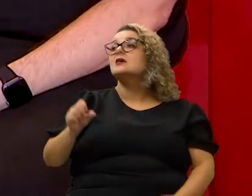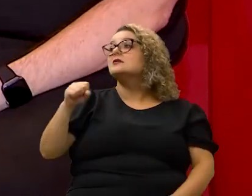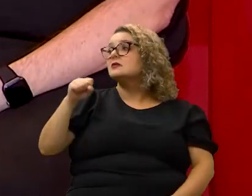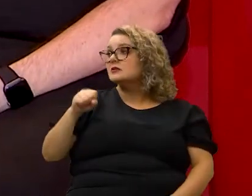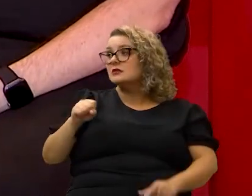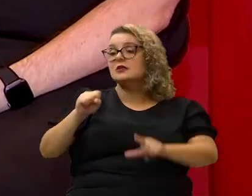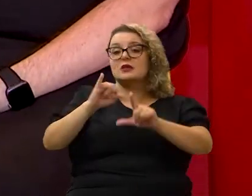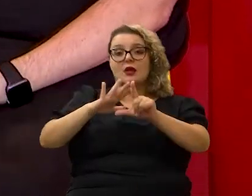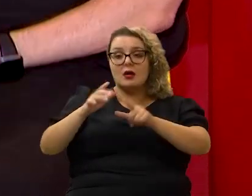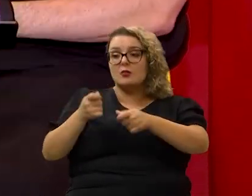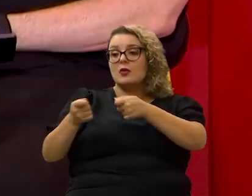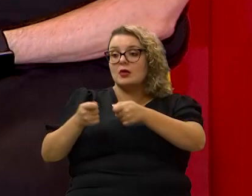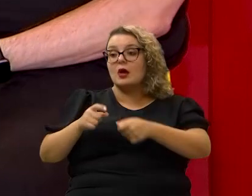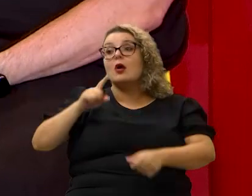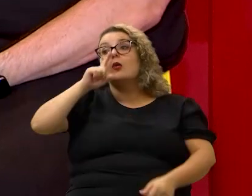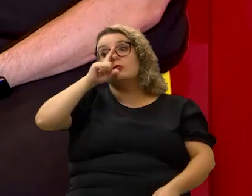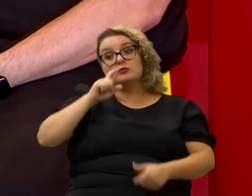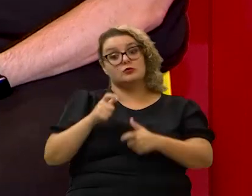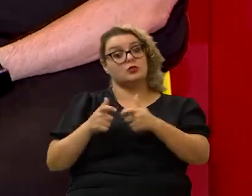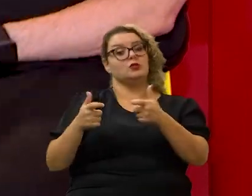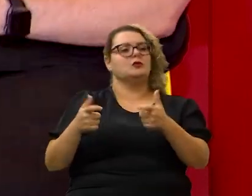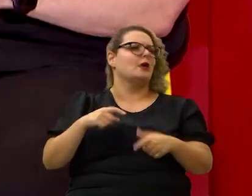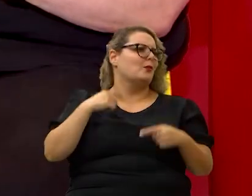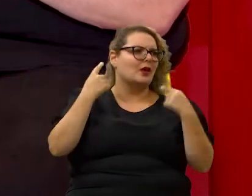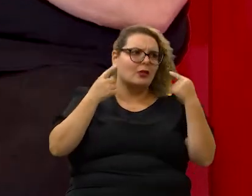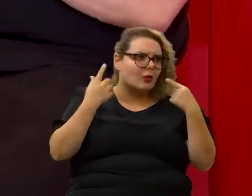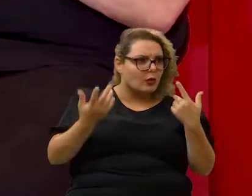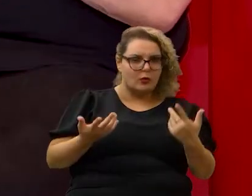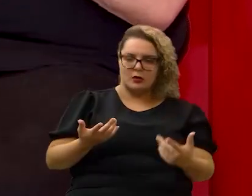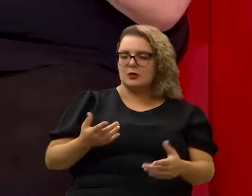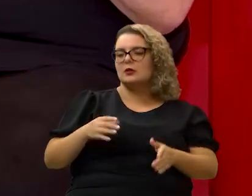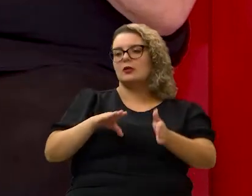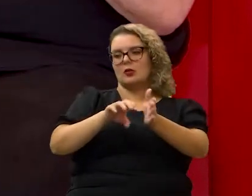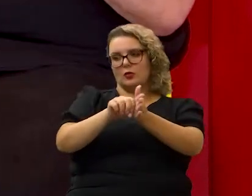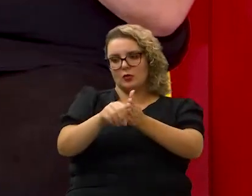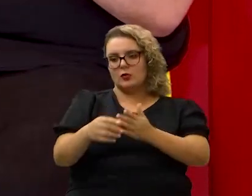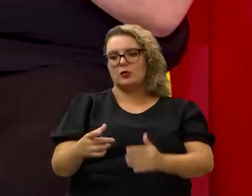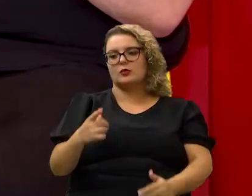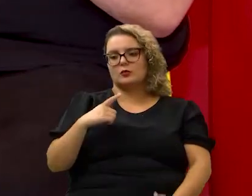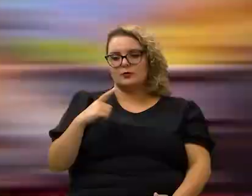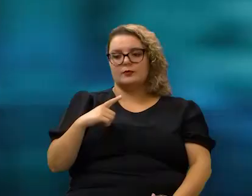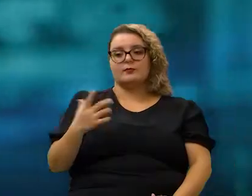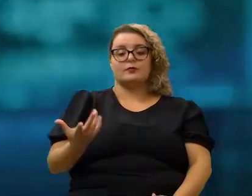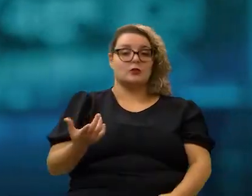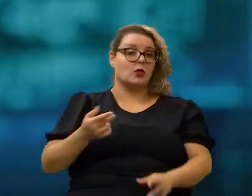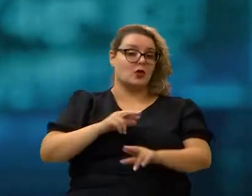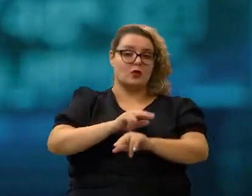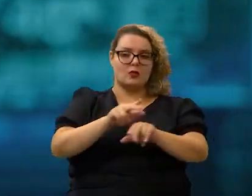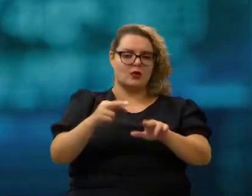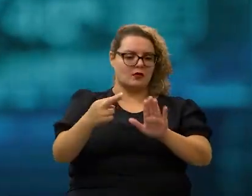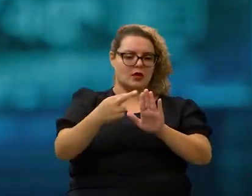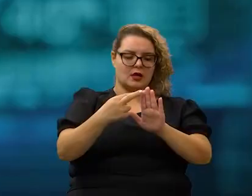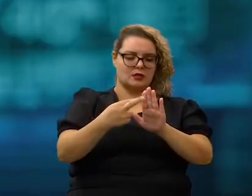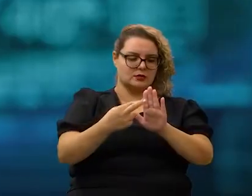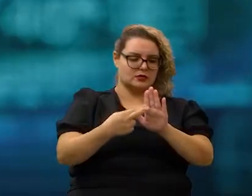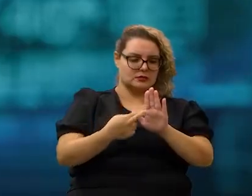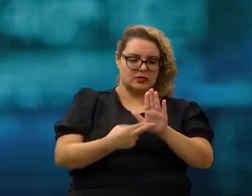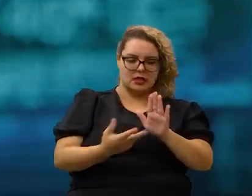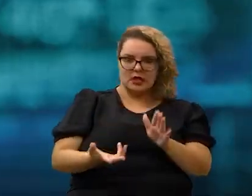perigo, né? Bem grande. Então, o Google tem lá uma série de